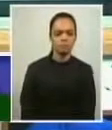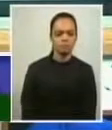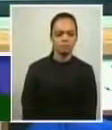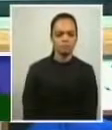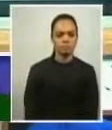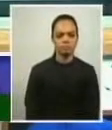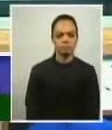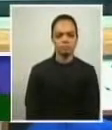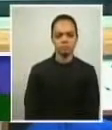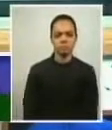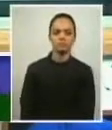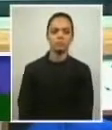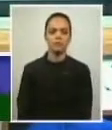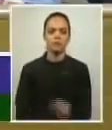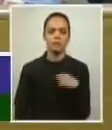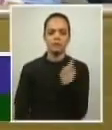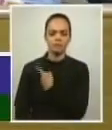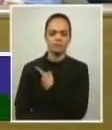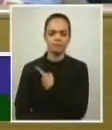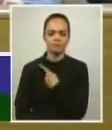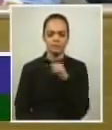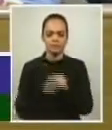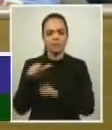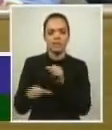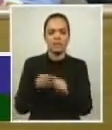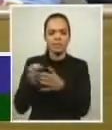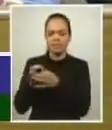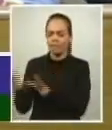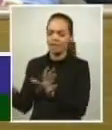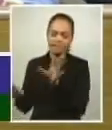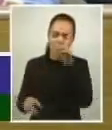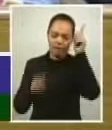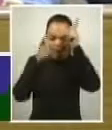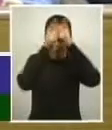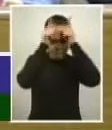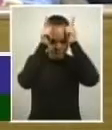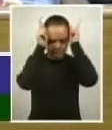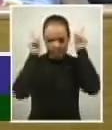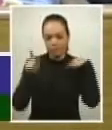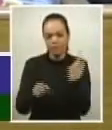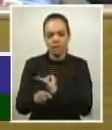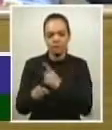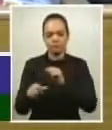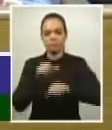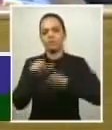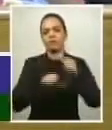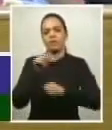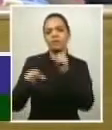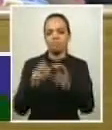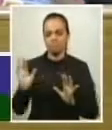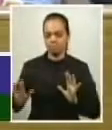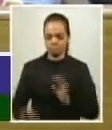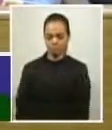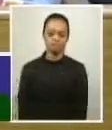e a Vamos a um grande salto Vamos deixar a Grécia lá na antiguidade e vamos dar um grande salto